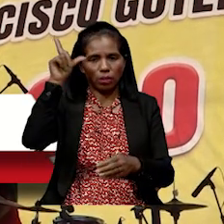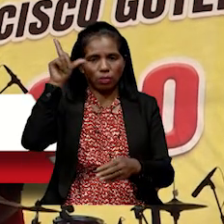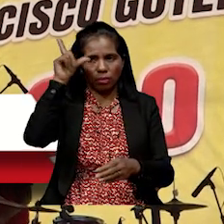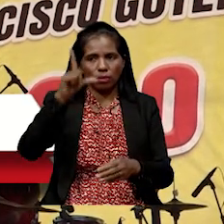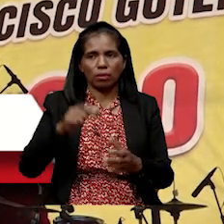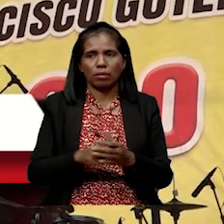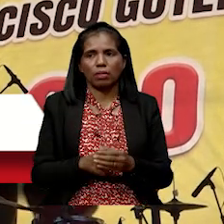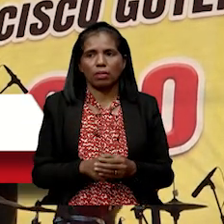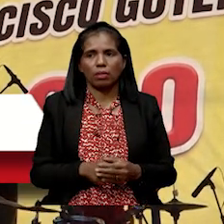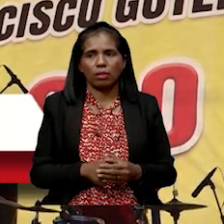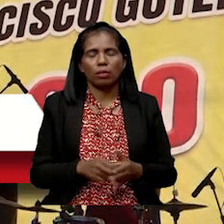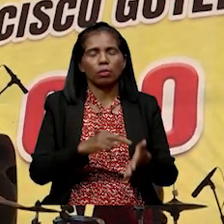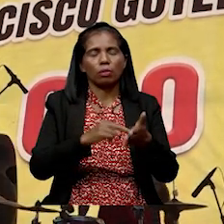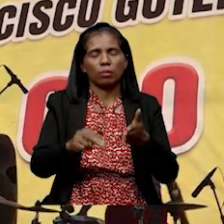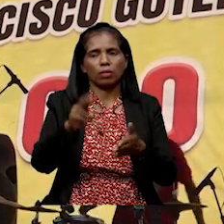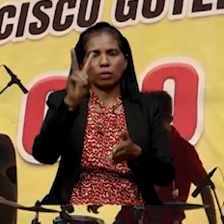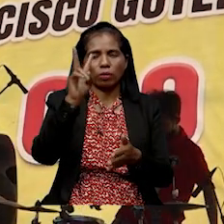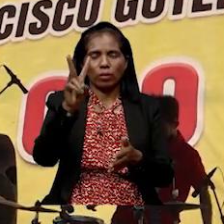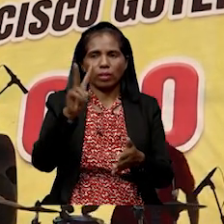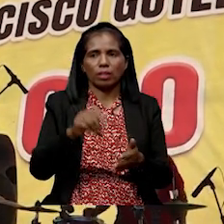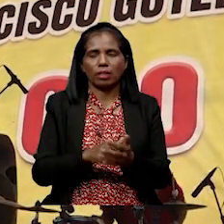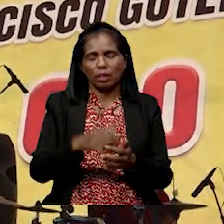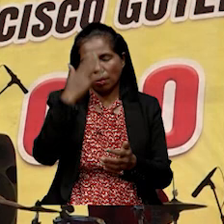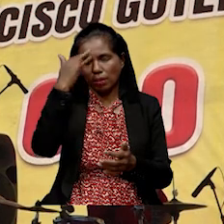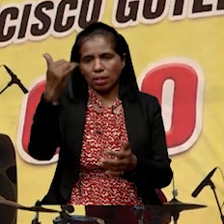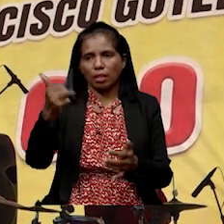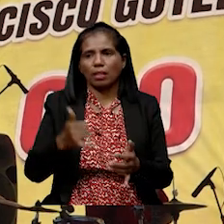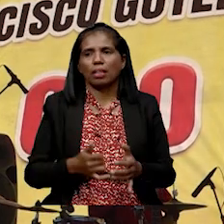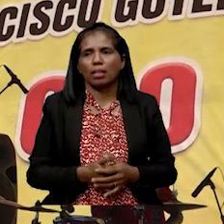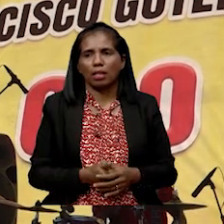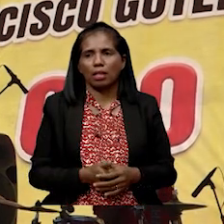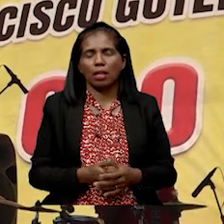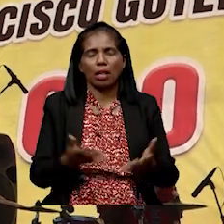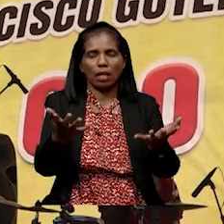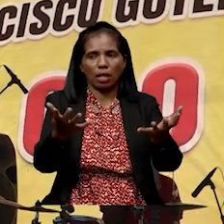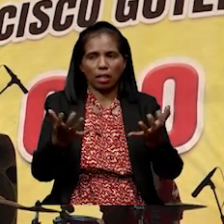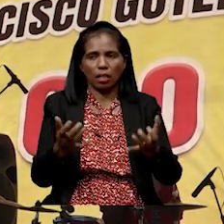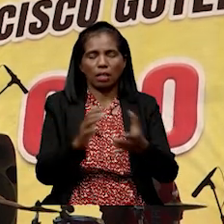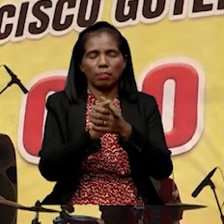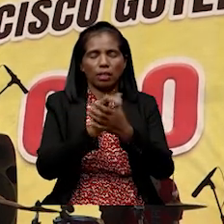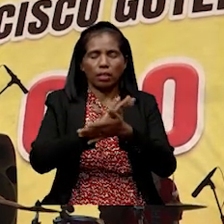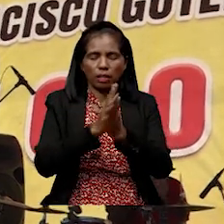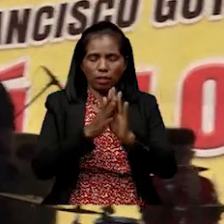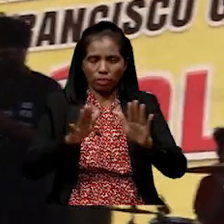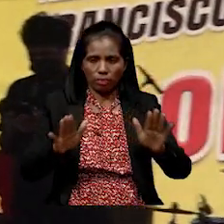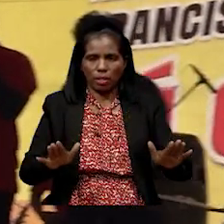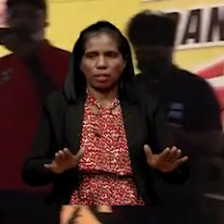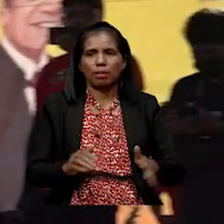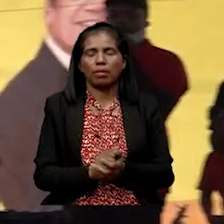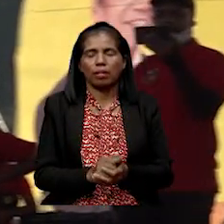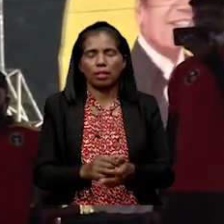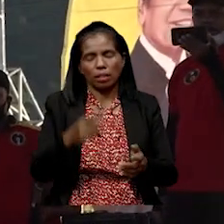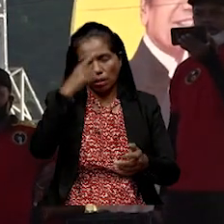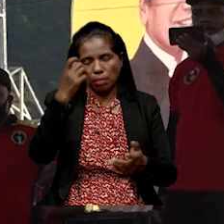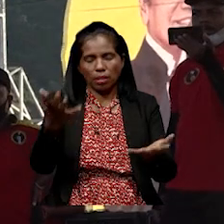Vota para o outro. Número. Tambaçá. Tamba a cara que remete paz e estabilidade. Tamba a cara